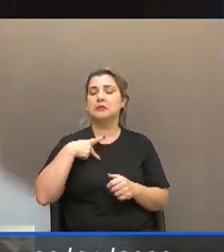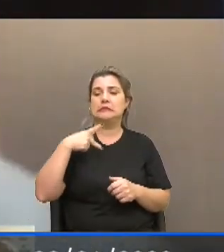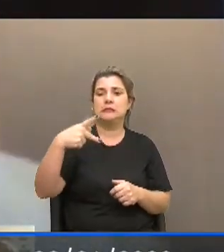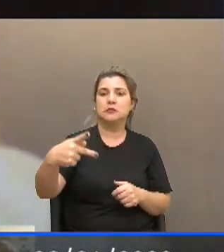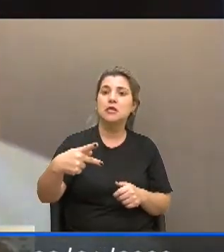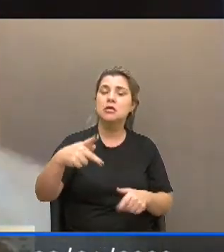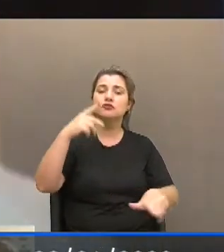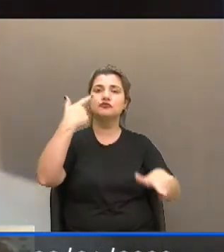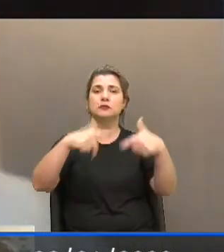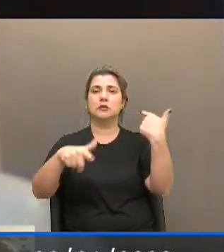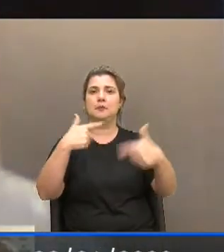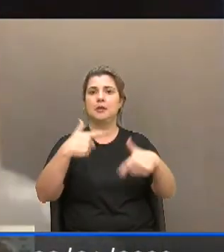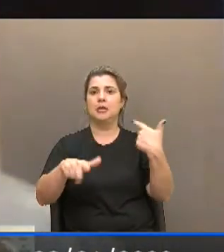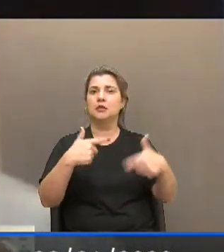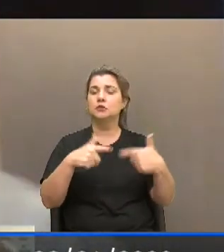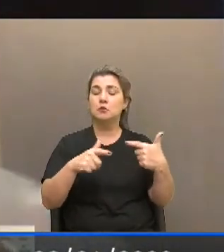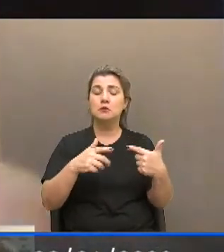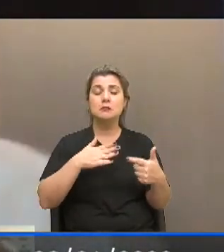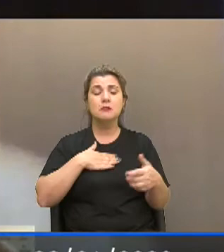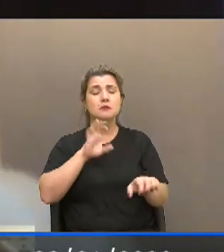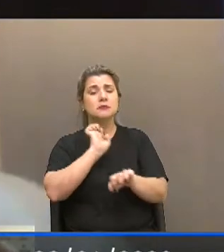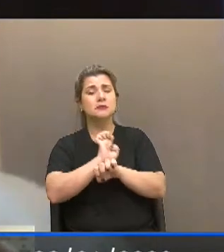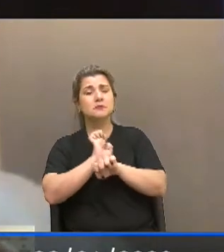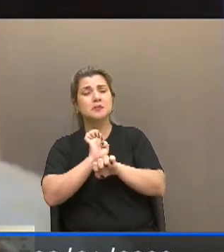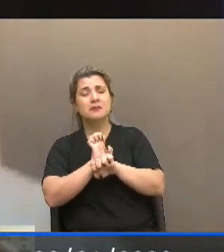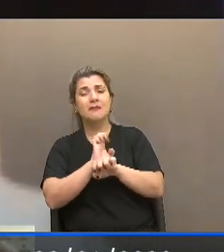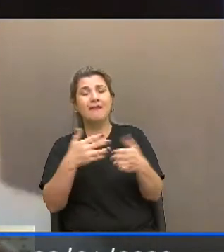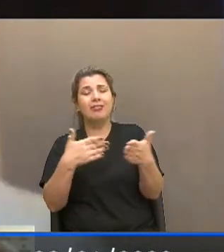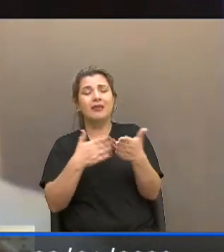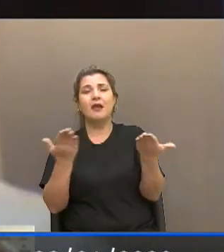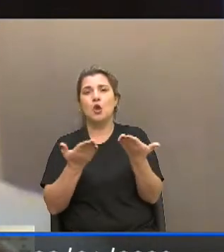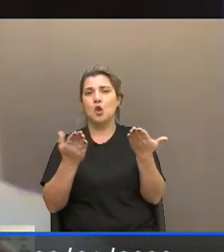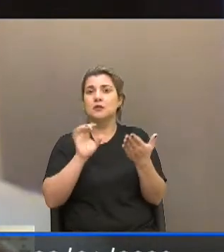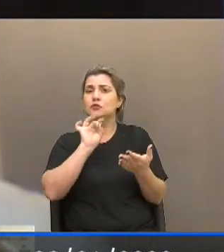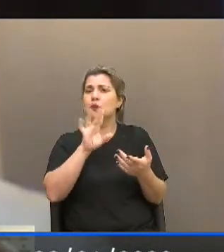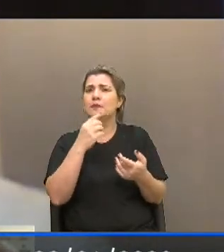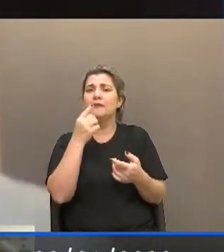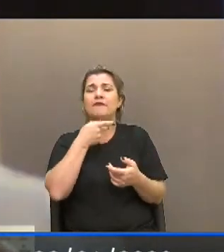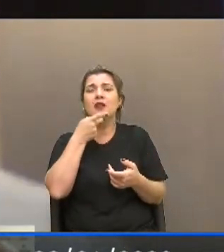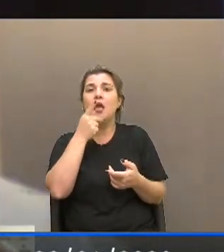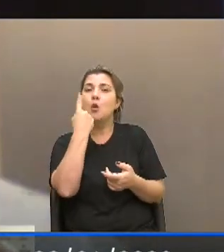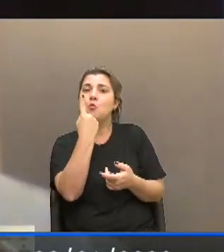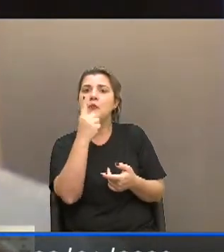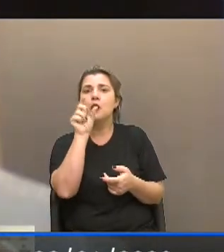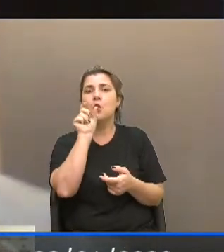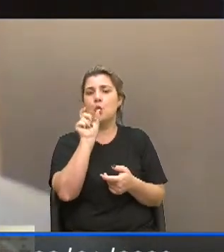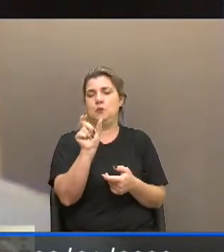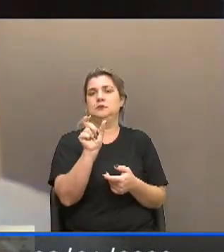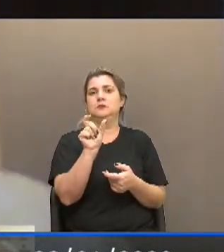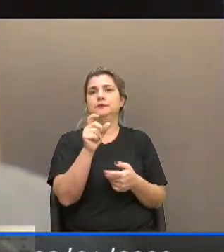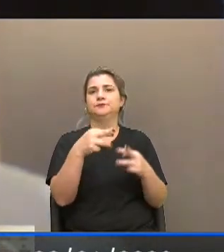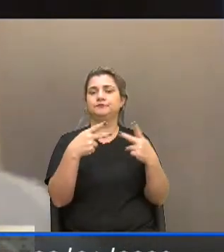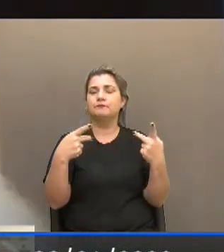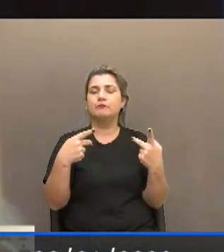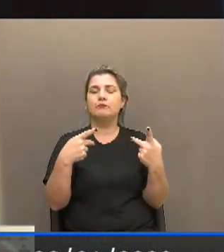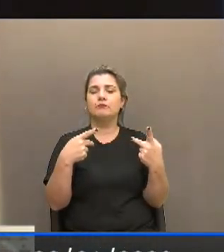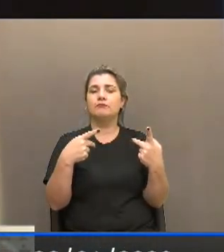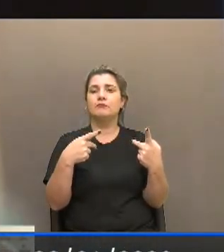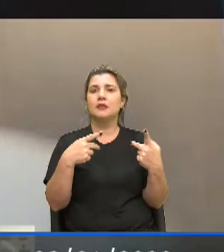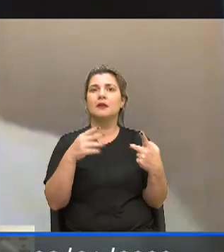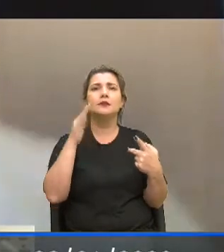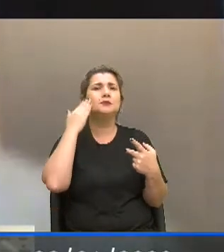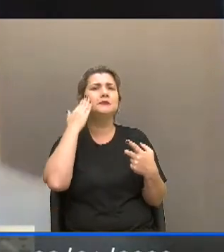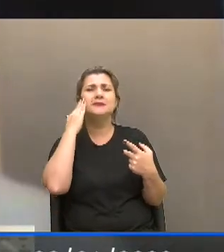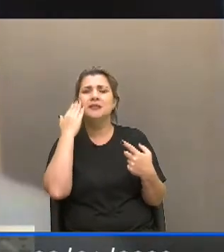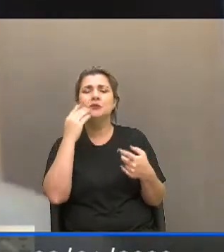trabalhadores. Eu esperei até agora só para falar uma coisa. Eu entendo do porquê que o nosso governador e a nossa saúde ainda